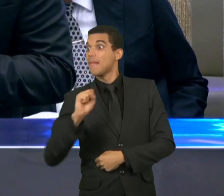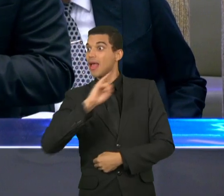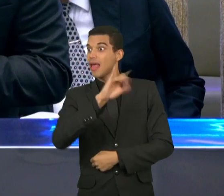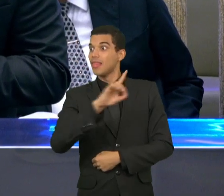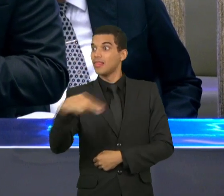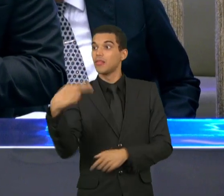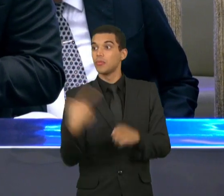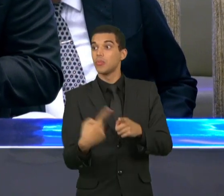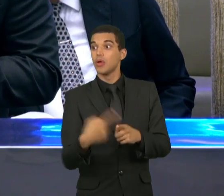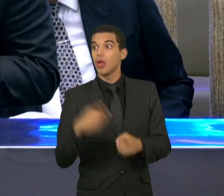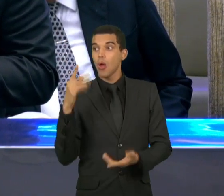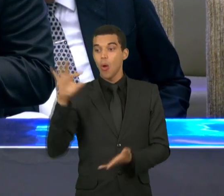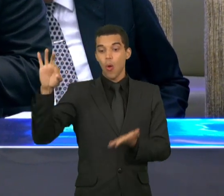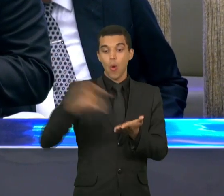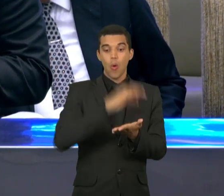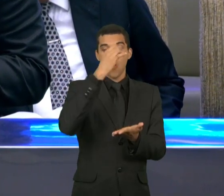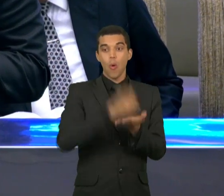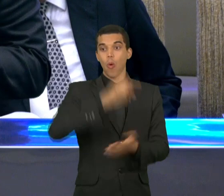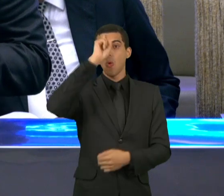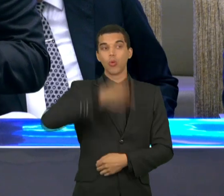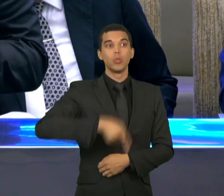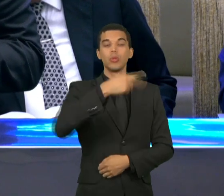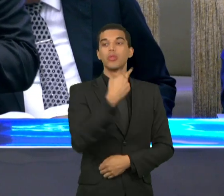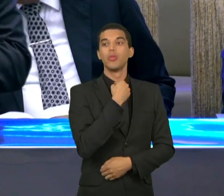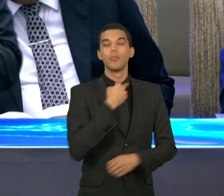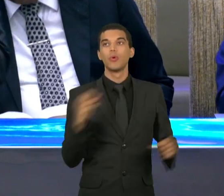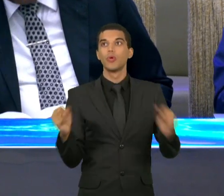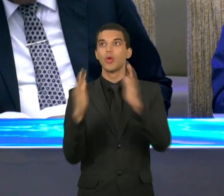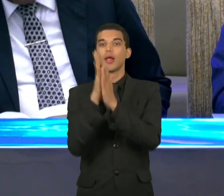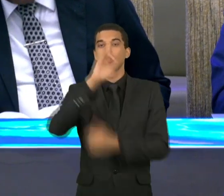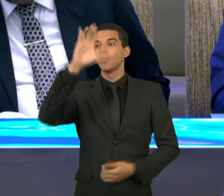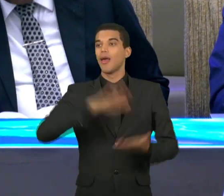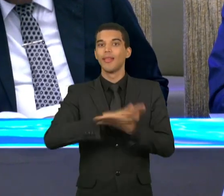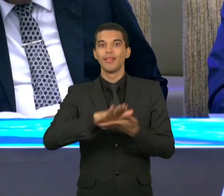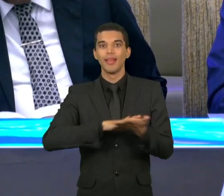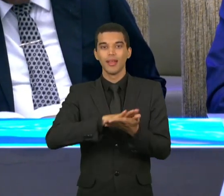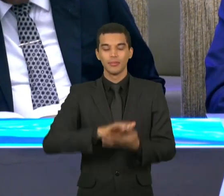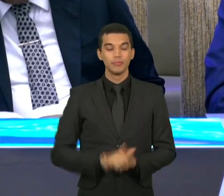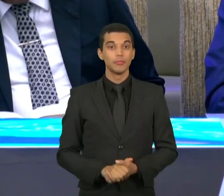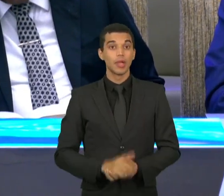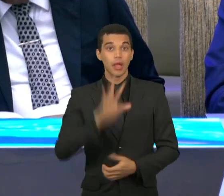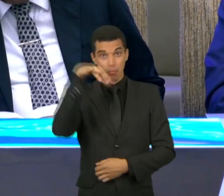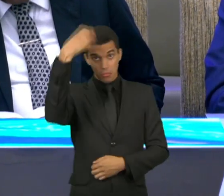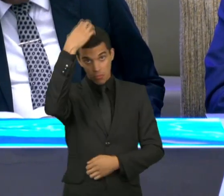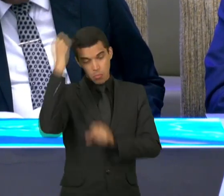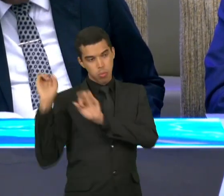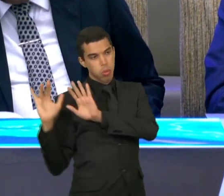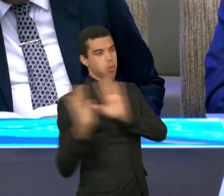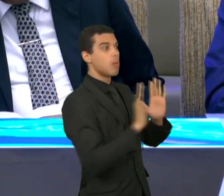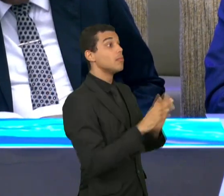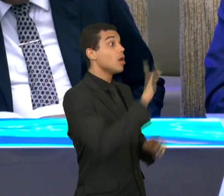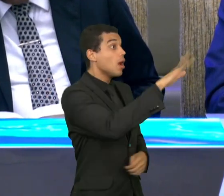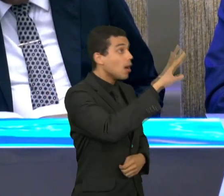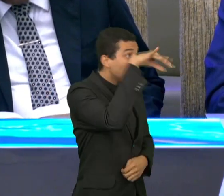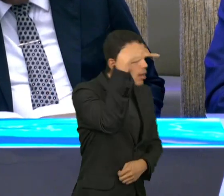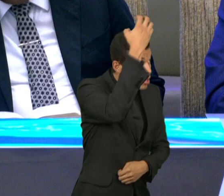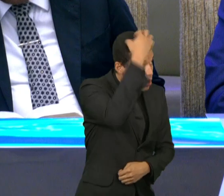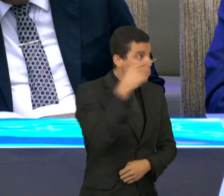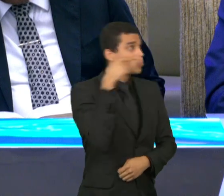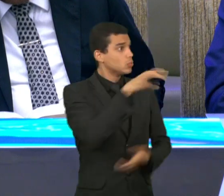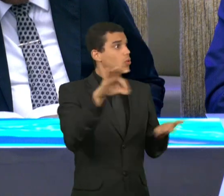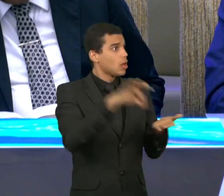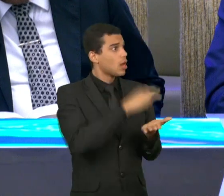rei: no tocante ao mandamento real, porventura não assinaste o edito pelo qual todo homem